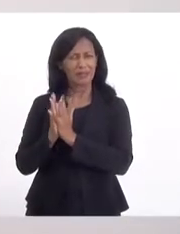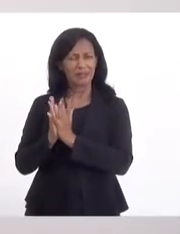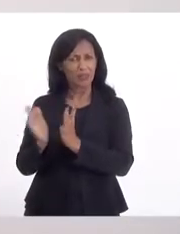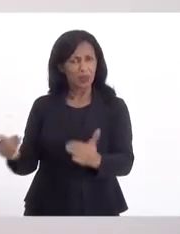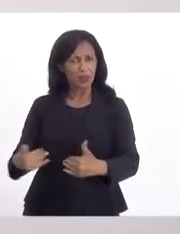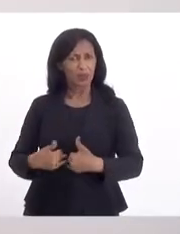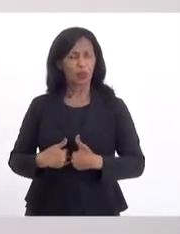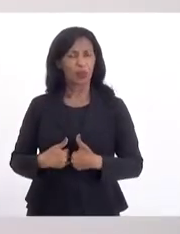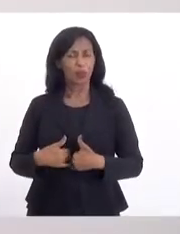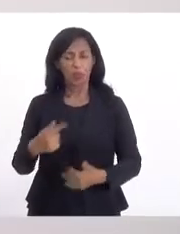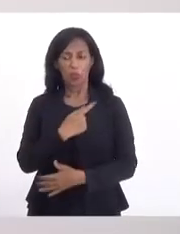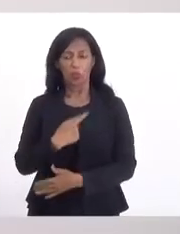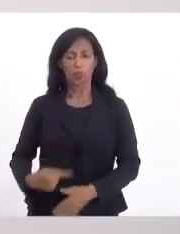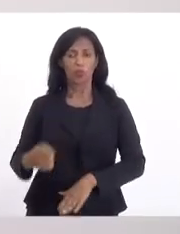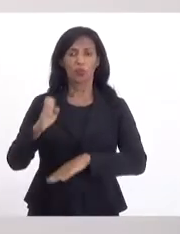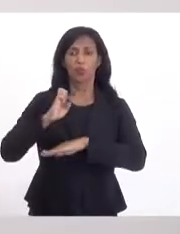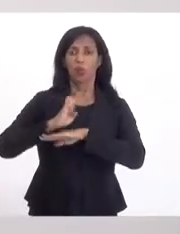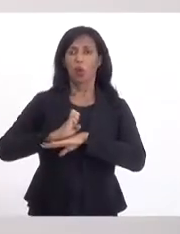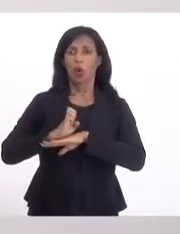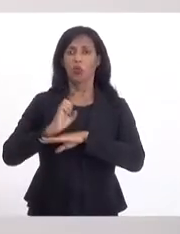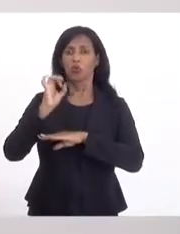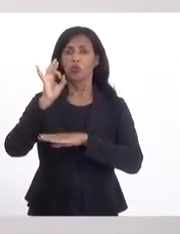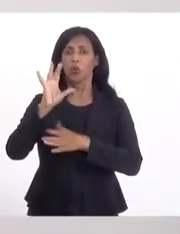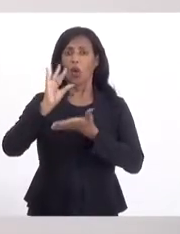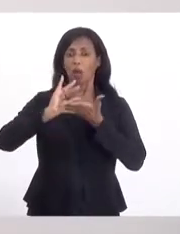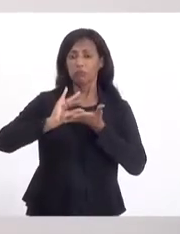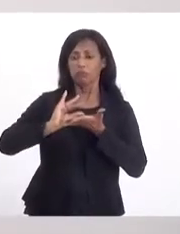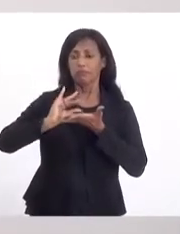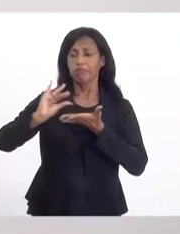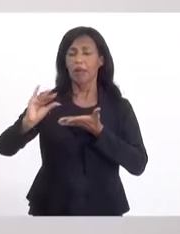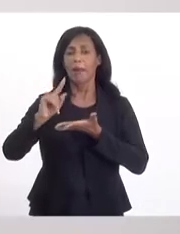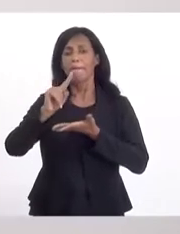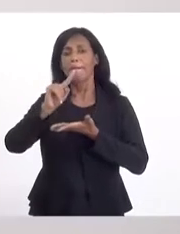e que o governo do Estado só enviou